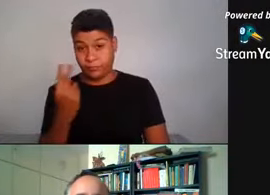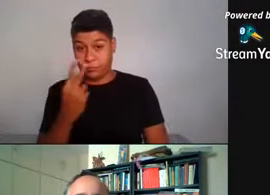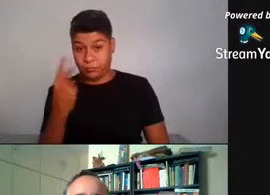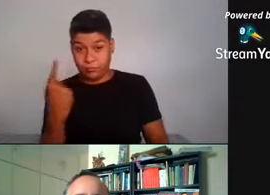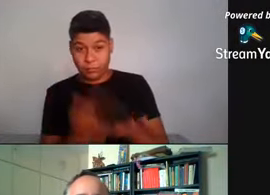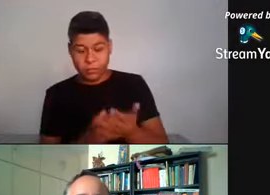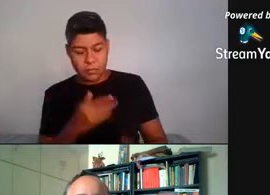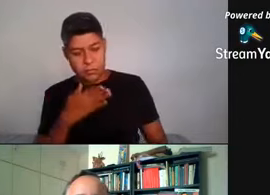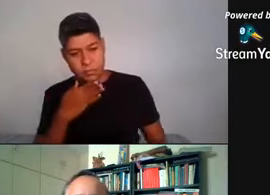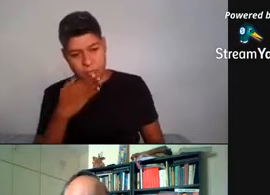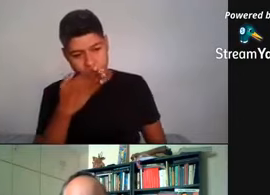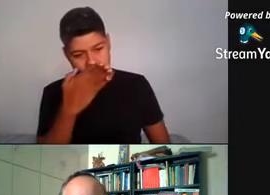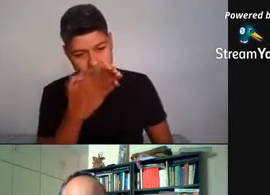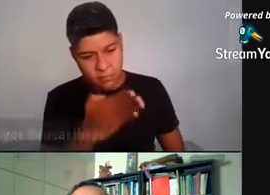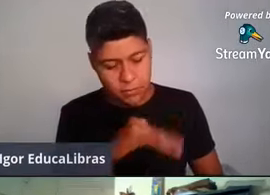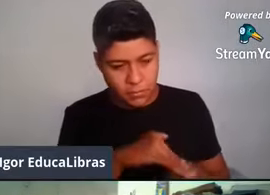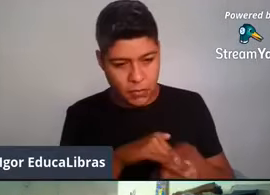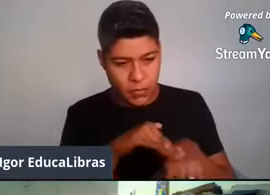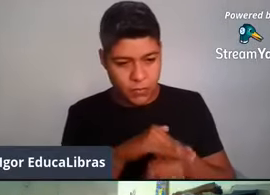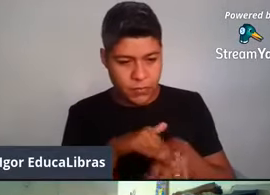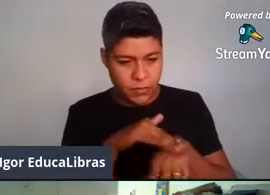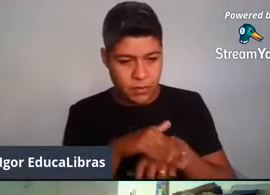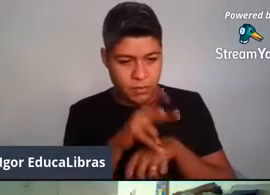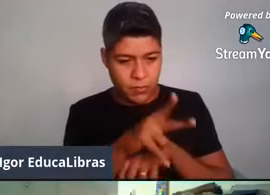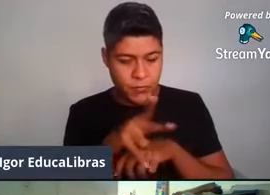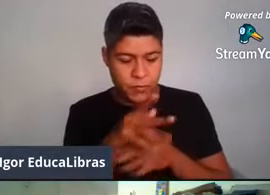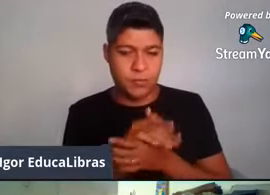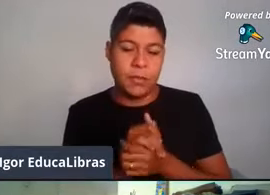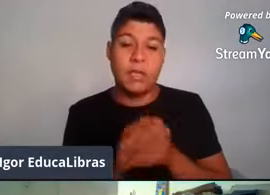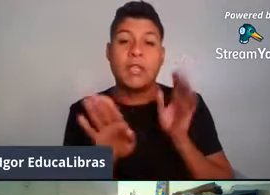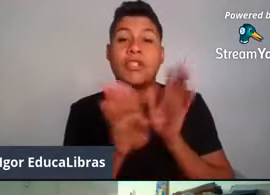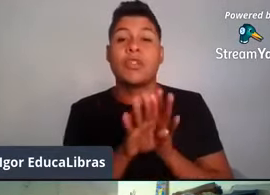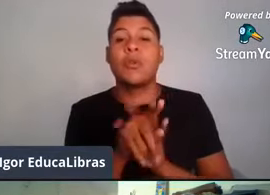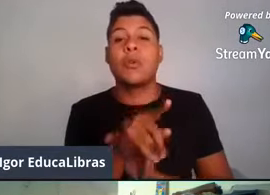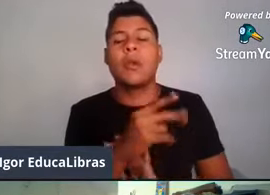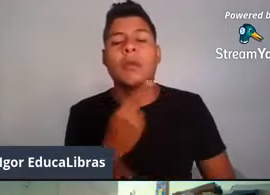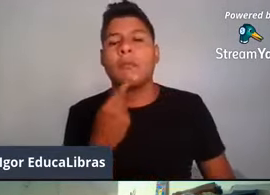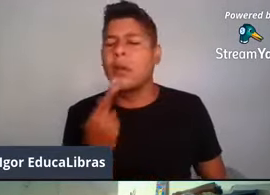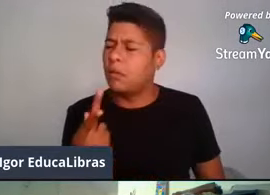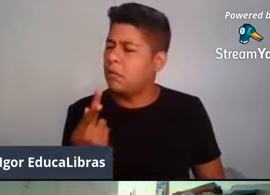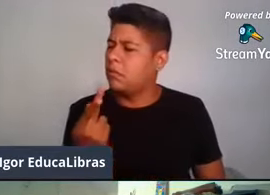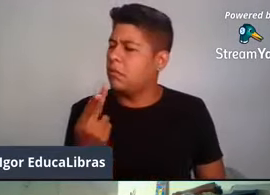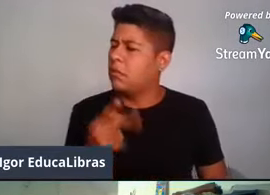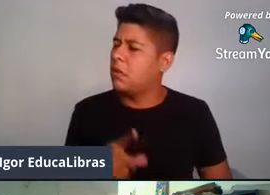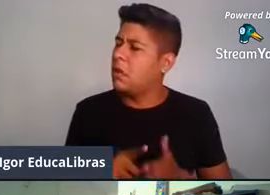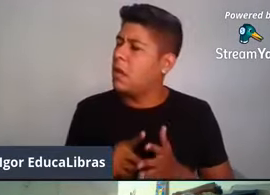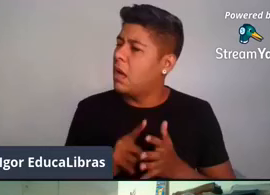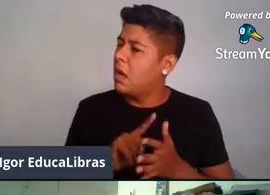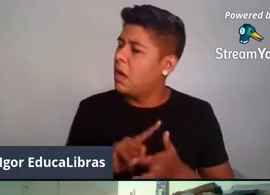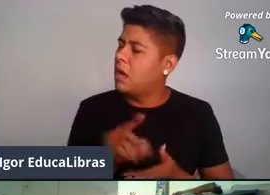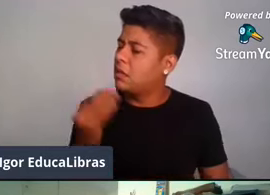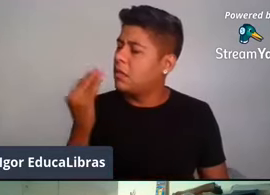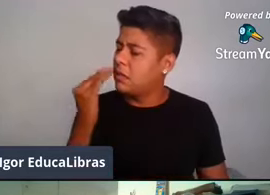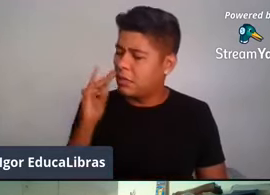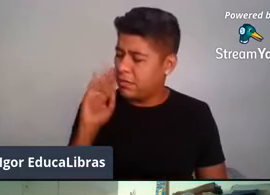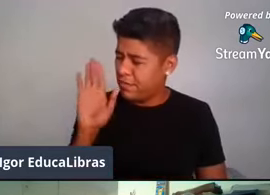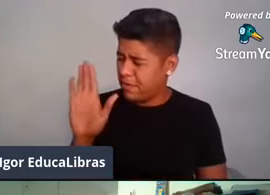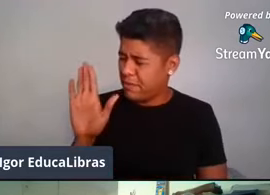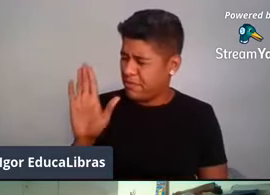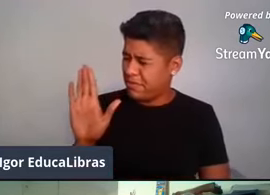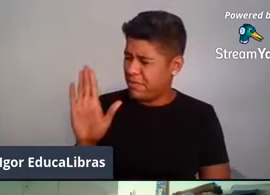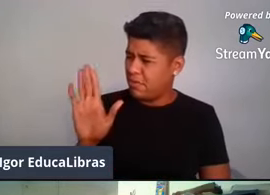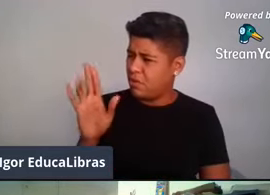com o professor lá no Largo São Francisco. Aí chegamos lá, ele virou e falou assim, deixa eu só entender. O que